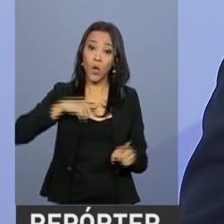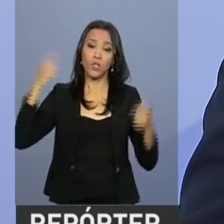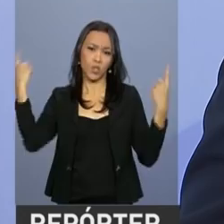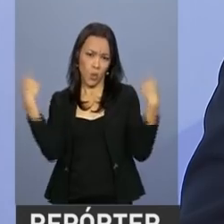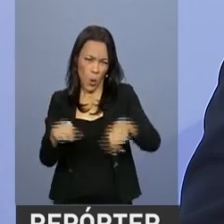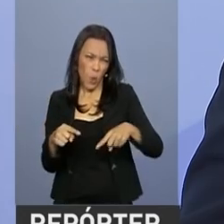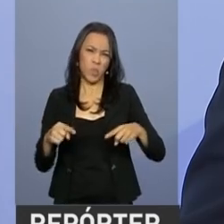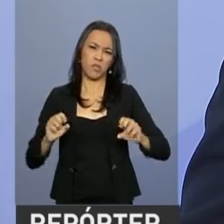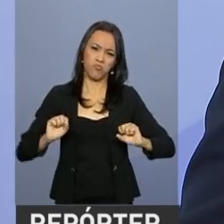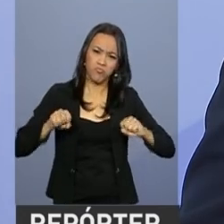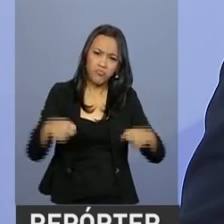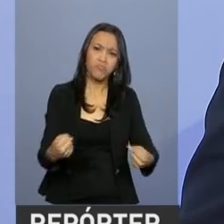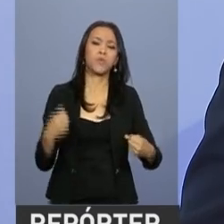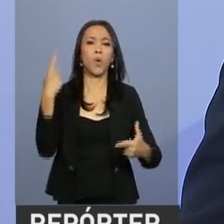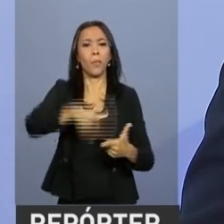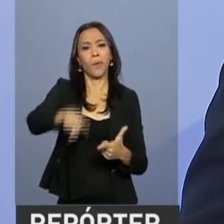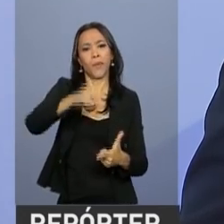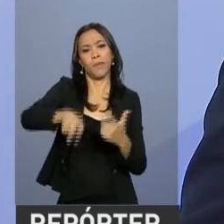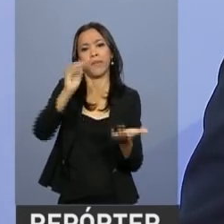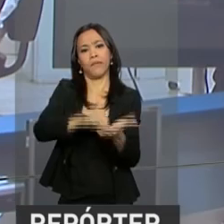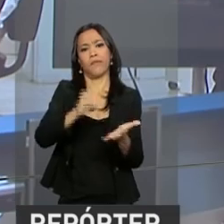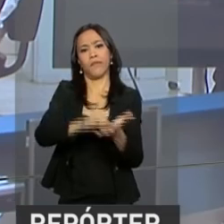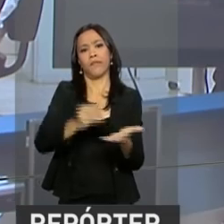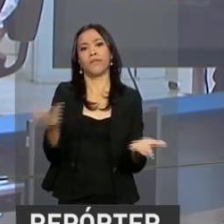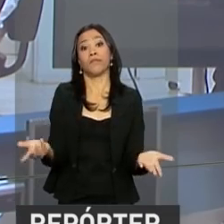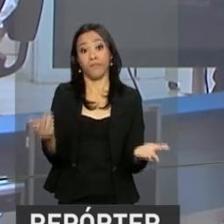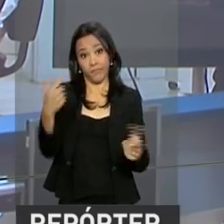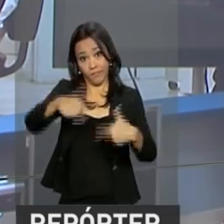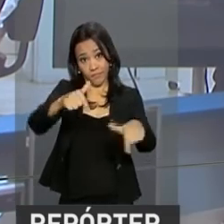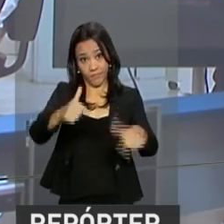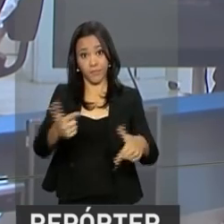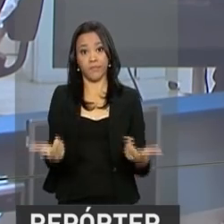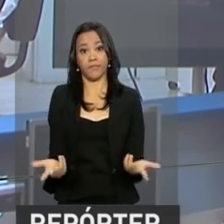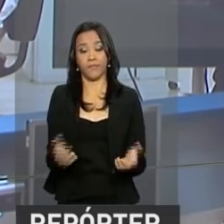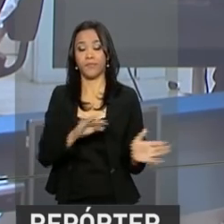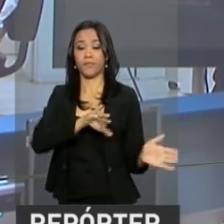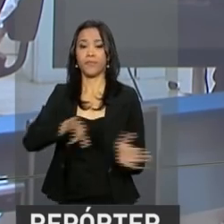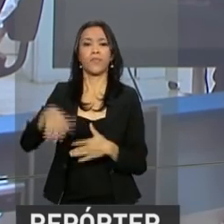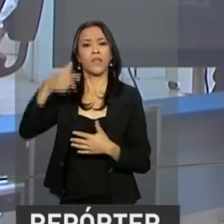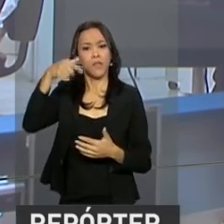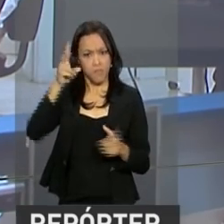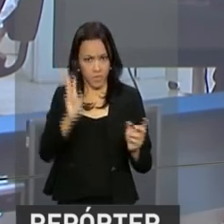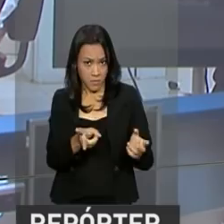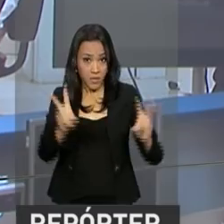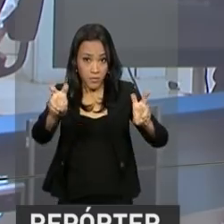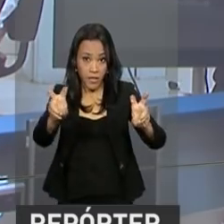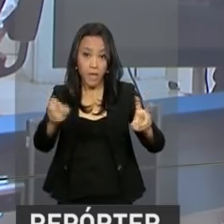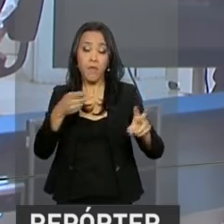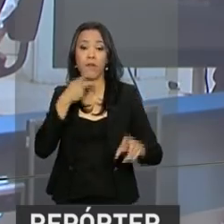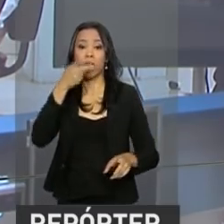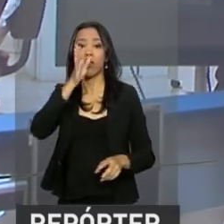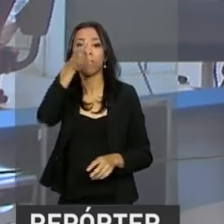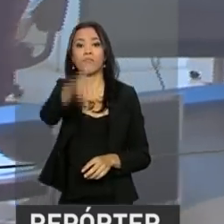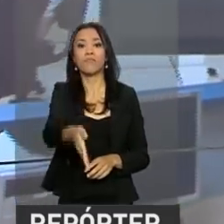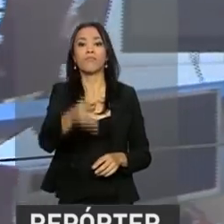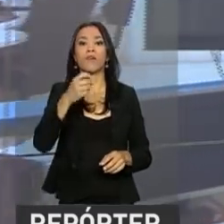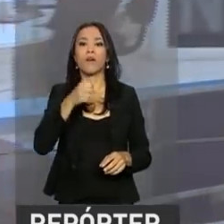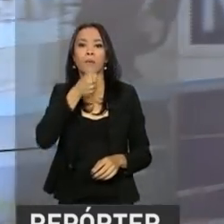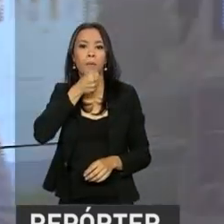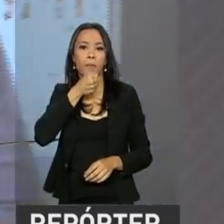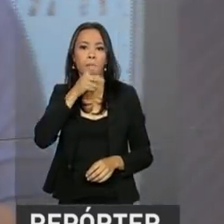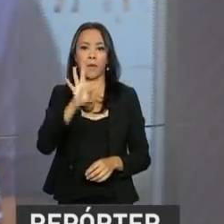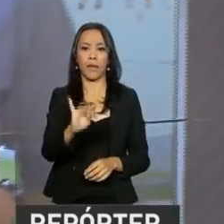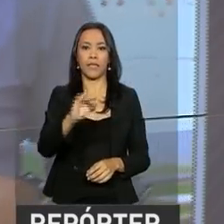com todo vigor o problema do desemprego. E ainda sobre esse assunto, vamos agora conversar com a repórter Thaisa Dias, que está lá no